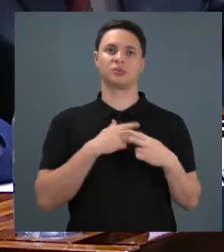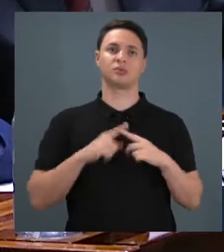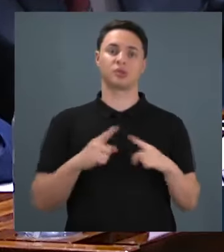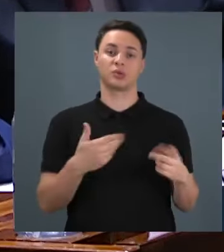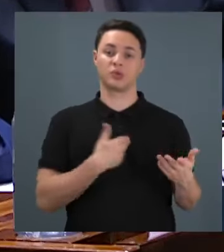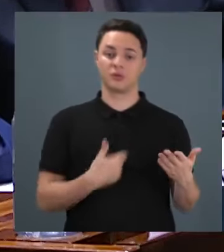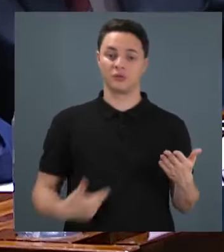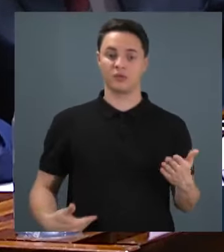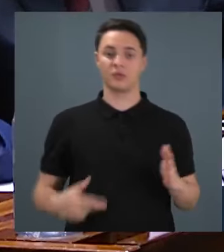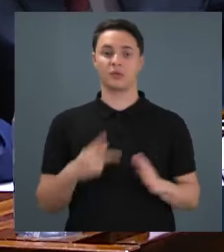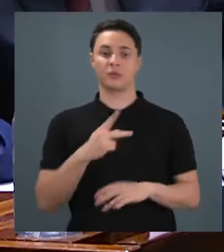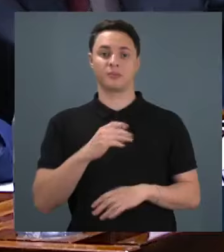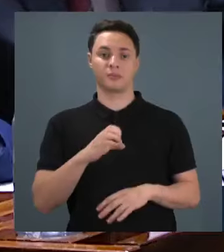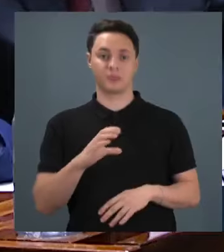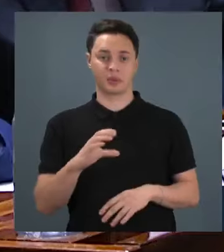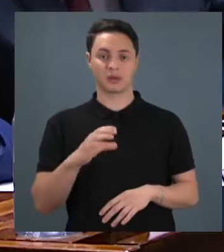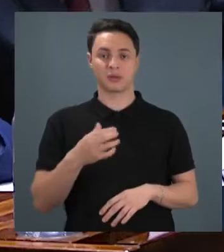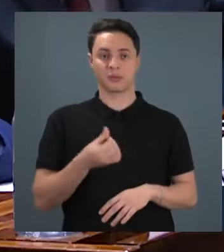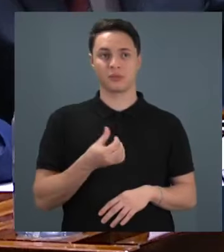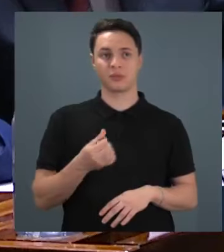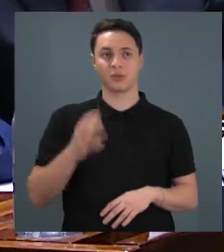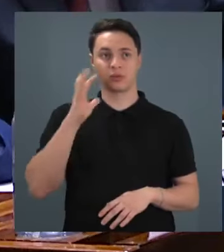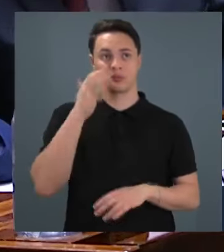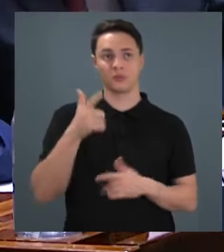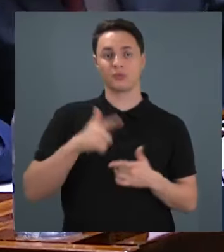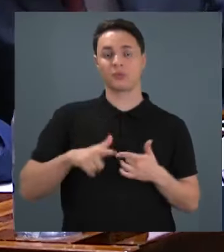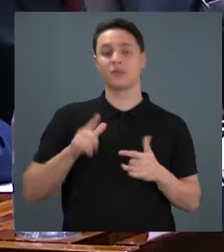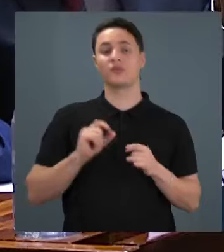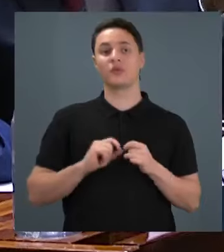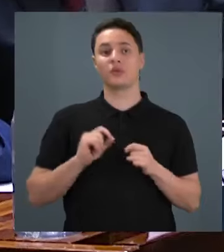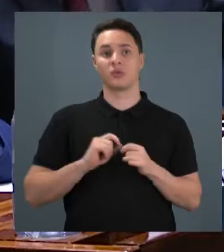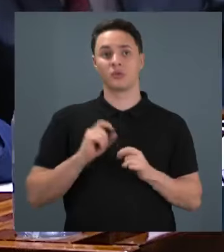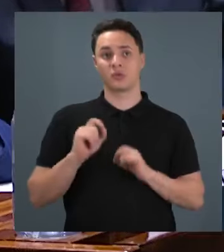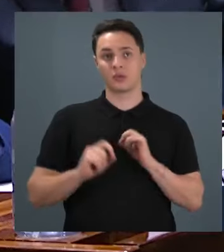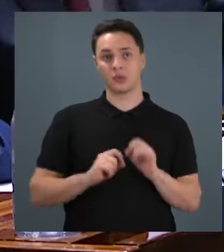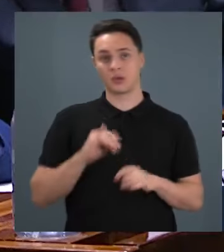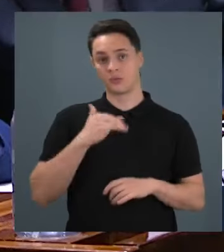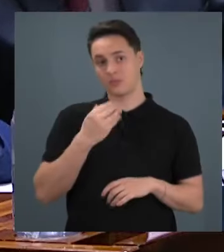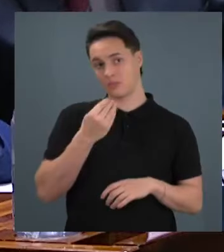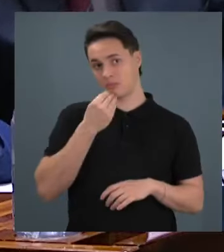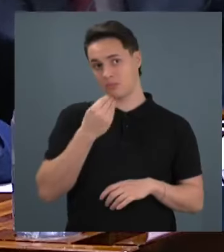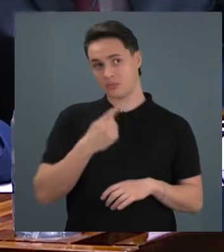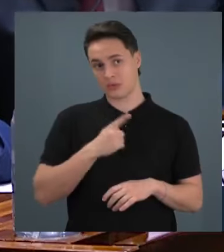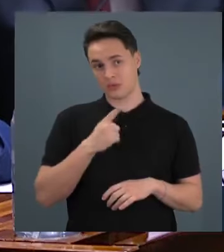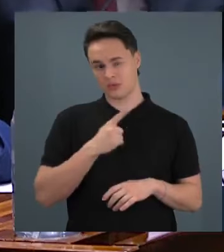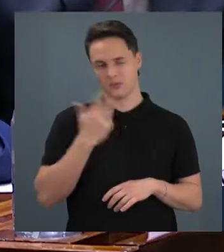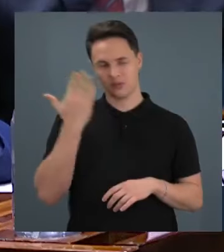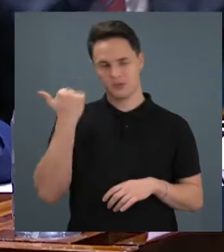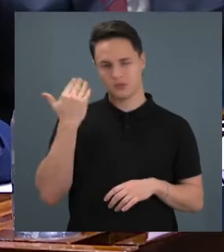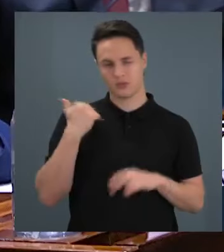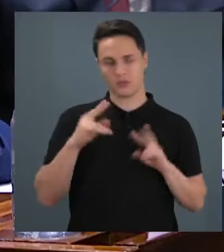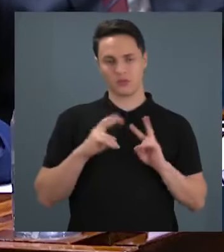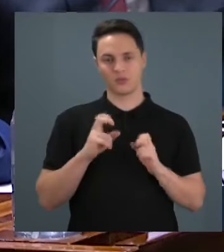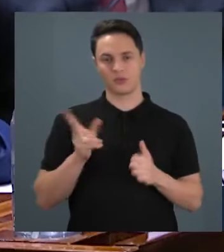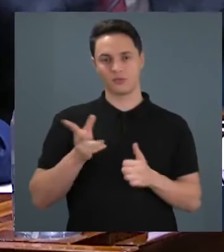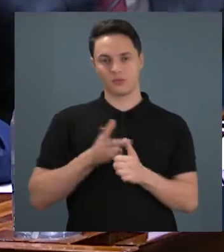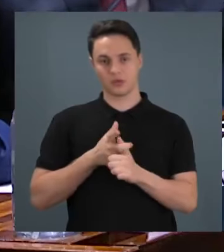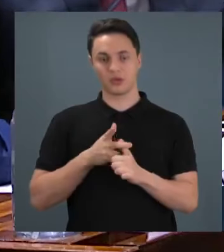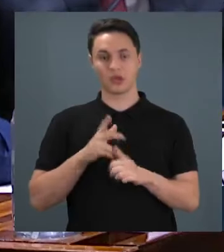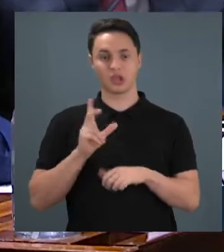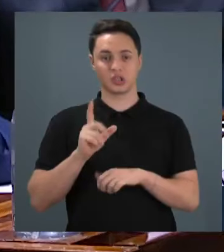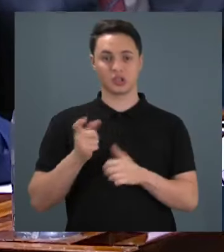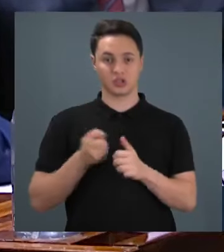PEC 66, resolveu o problema. O que é que ele fez? Aproveitando a carona da questão dos precatórios de estados e